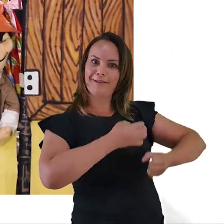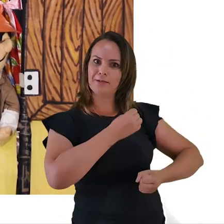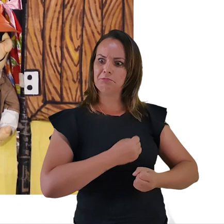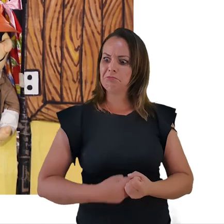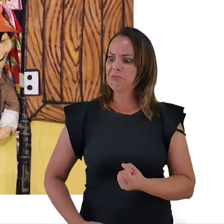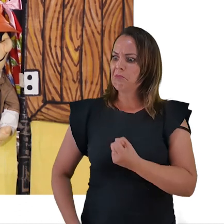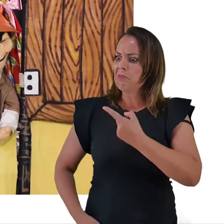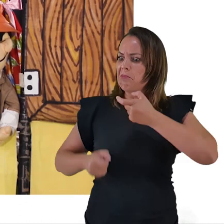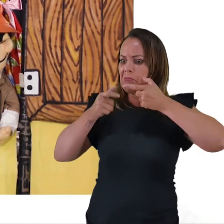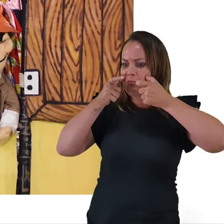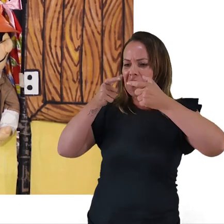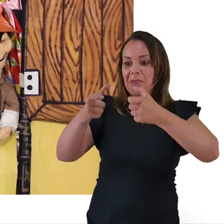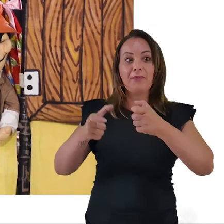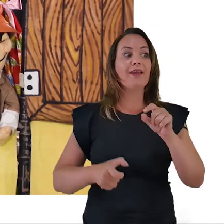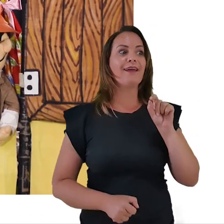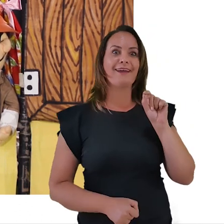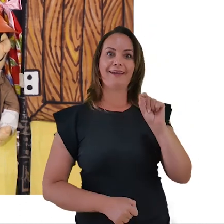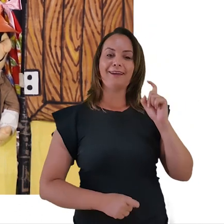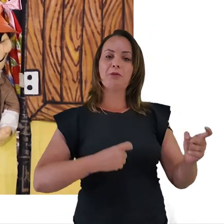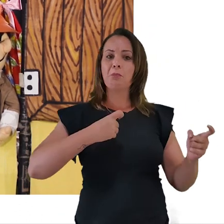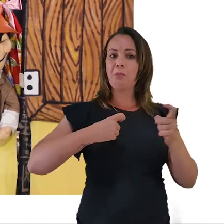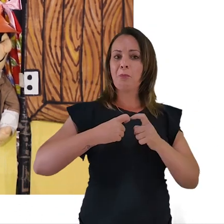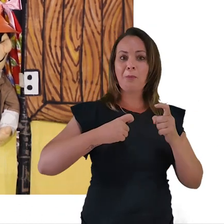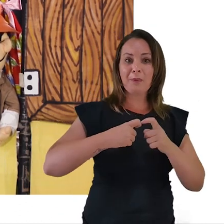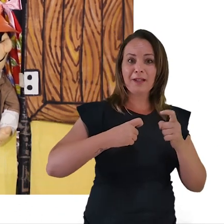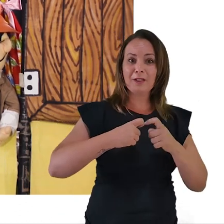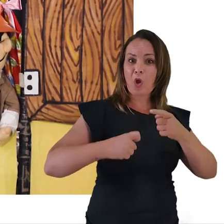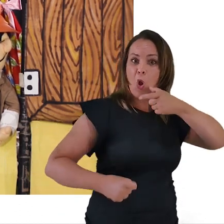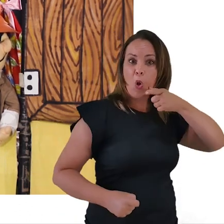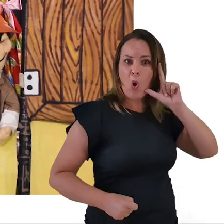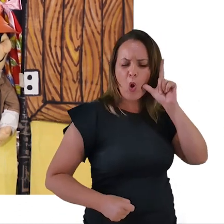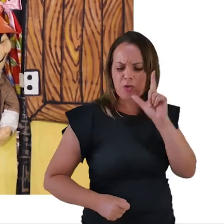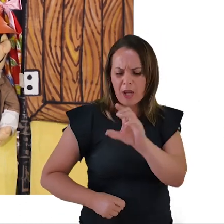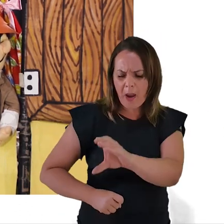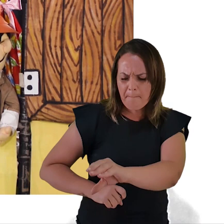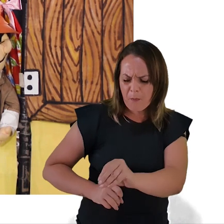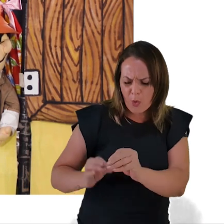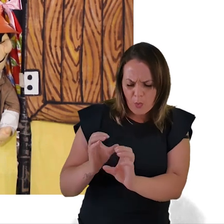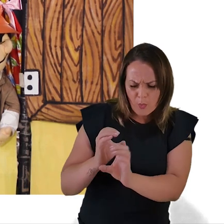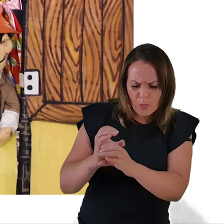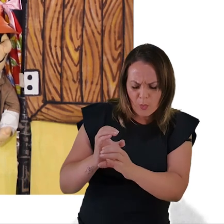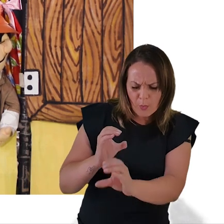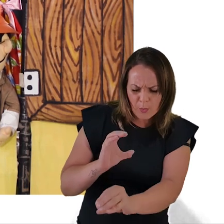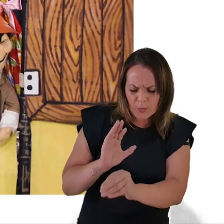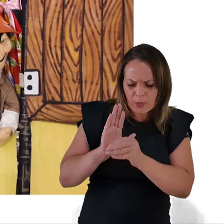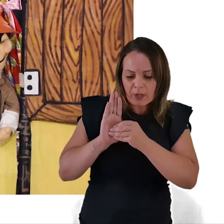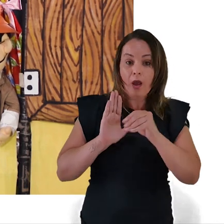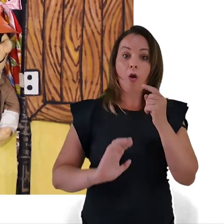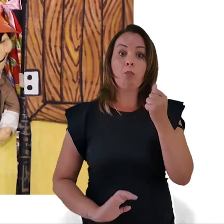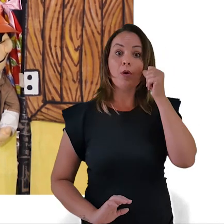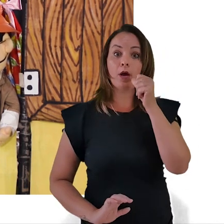este médico conseguiu extrair amostras de uma das mulheres que tirava o leite